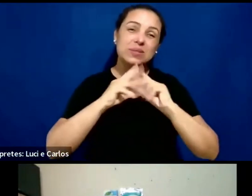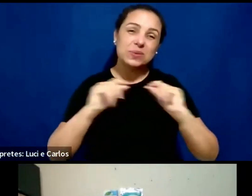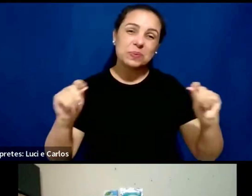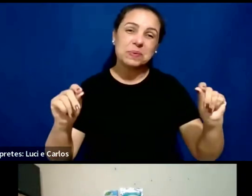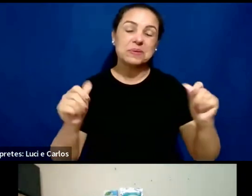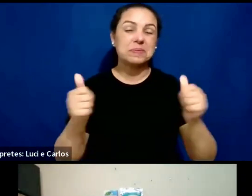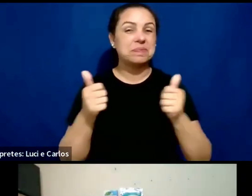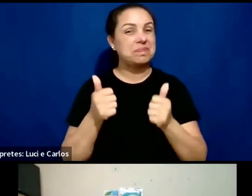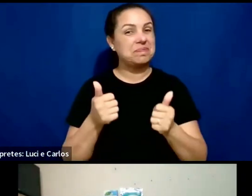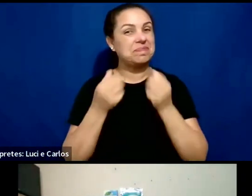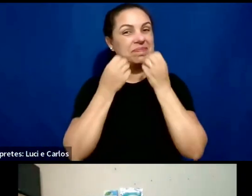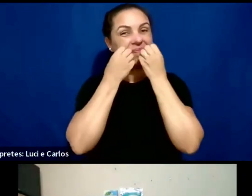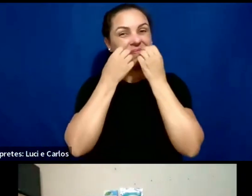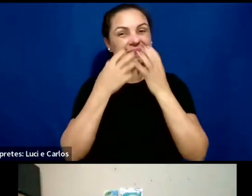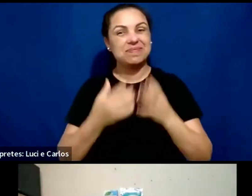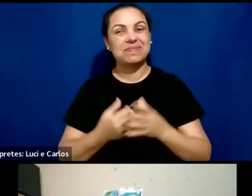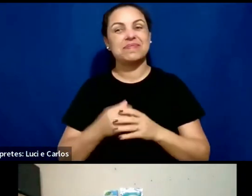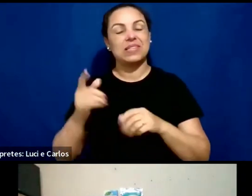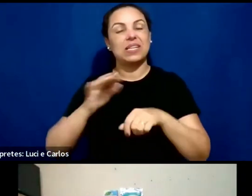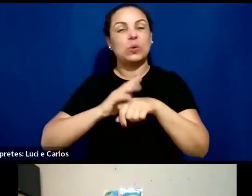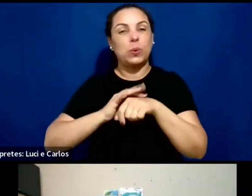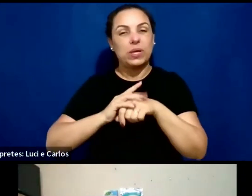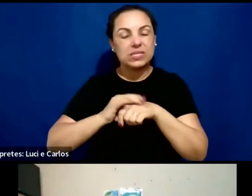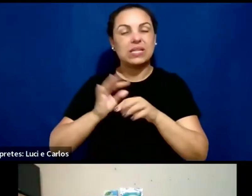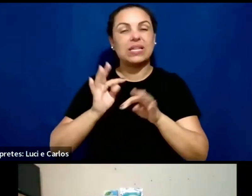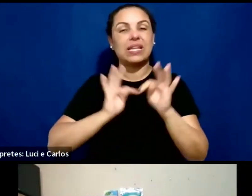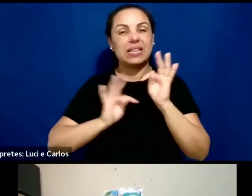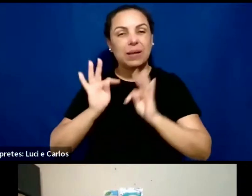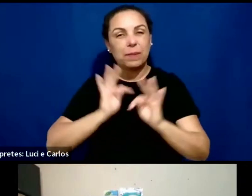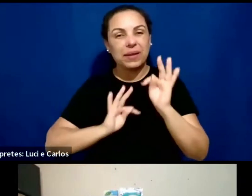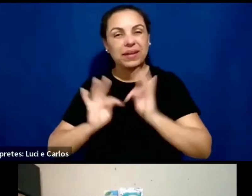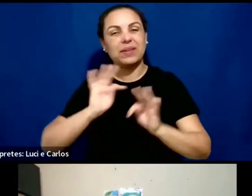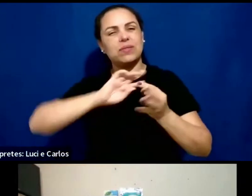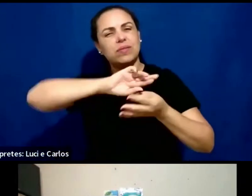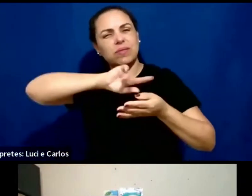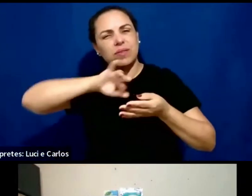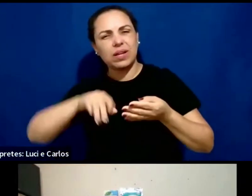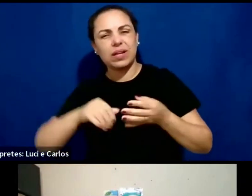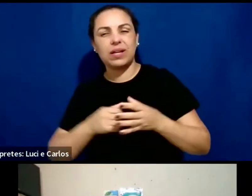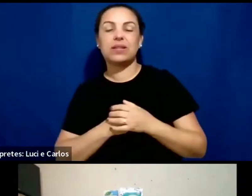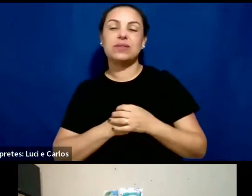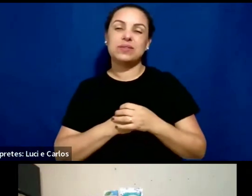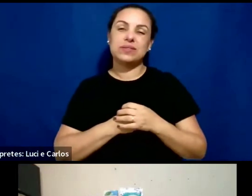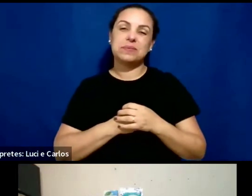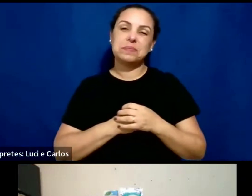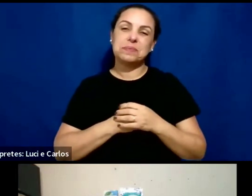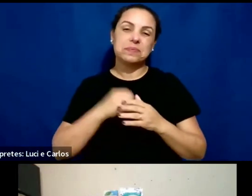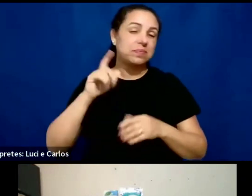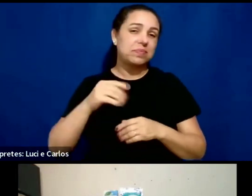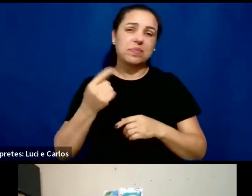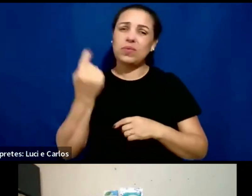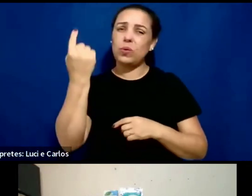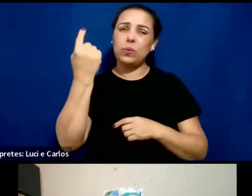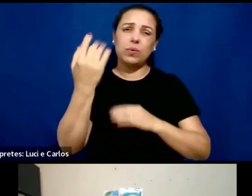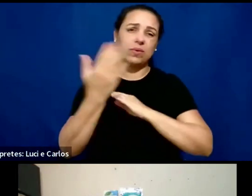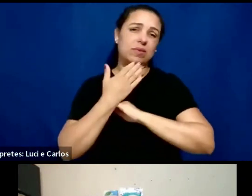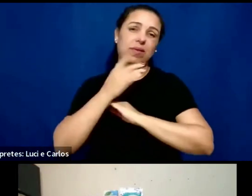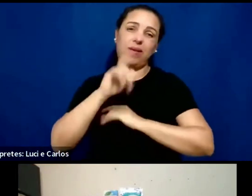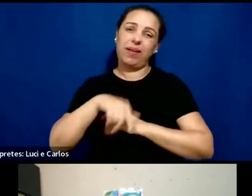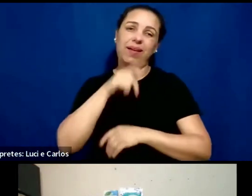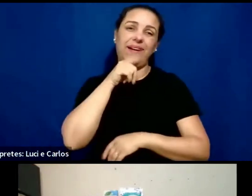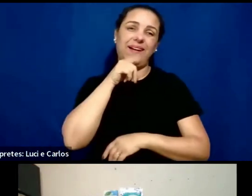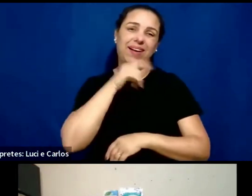porque de tudo que eu já fazia antes, a única transformação que eu tive foi a água, né? Eu